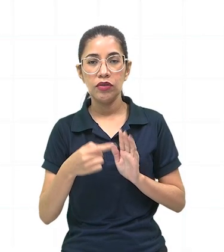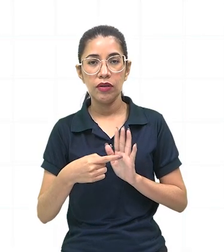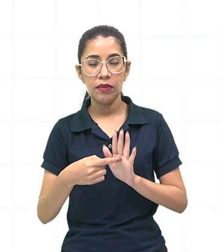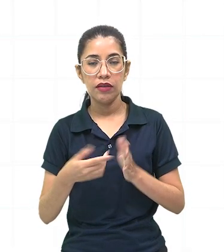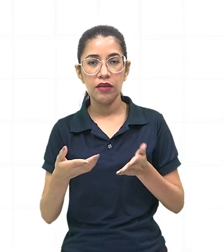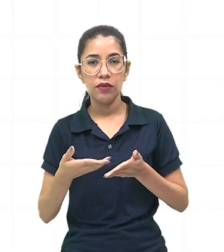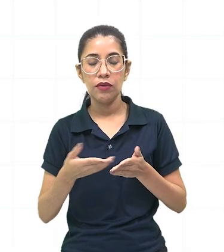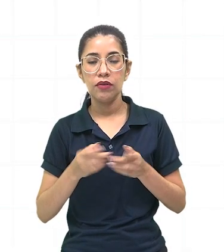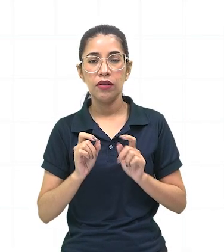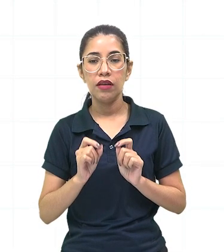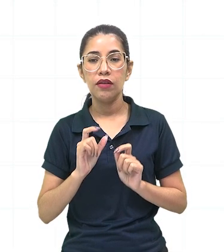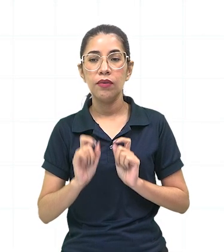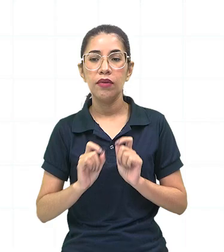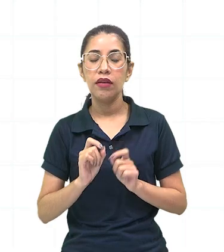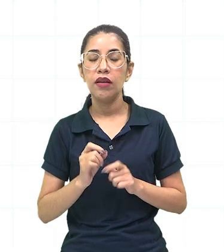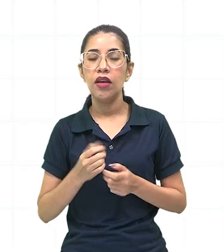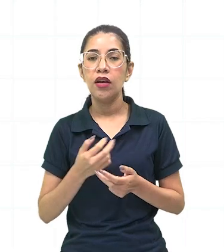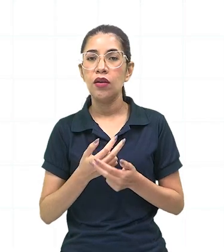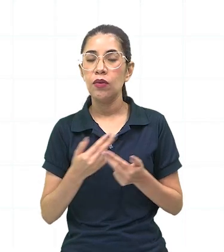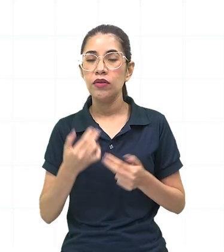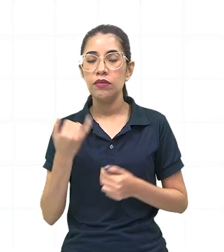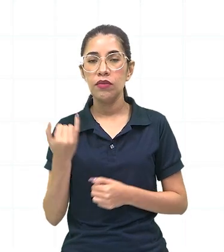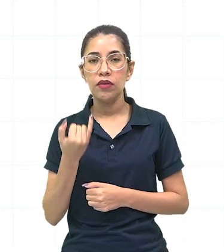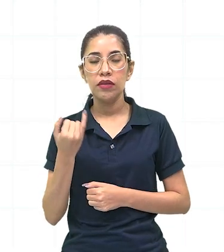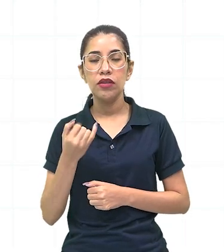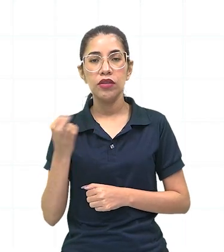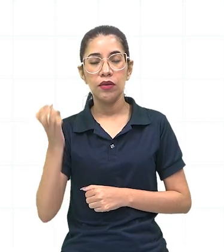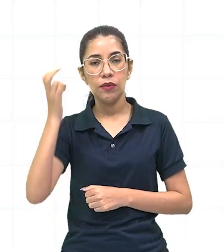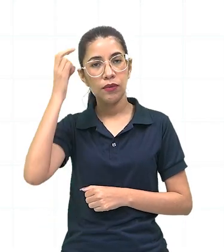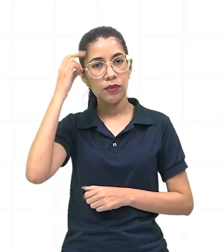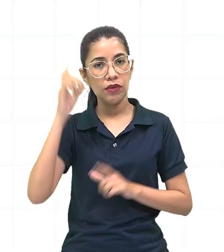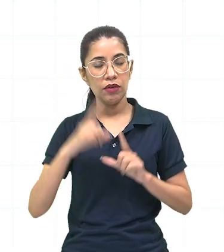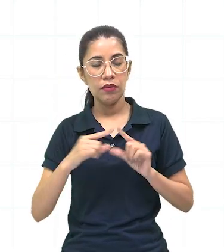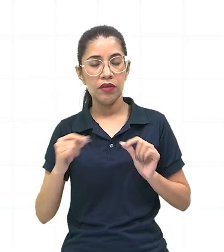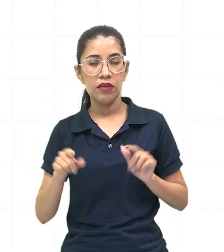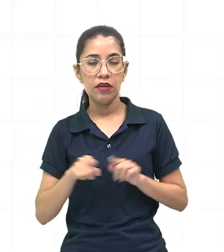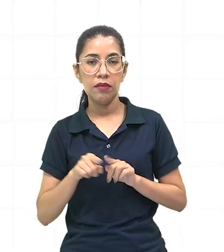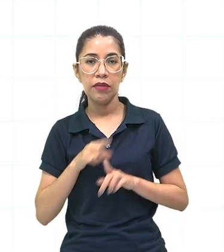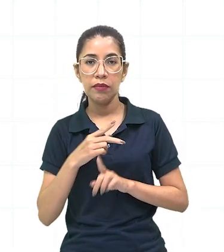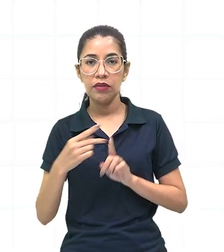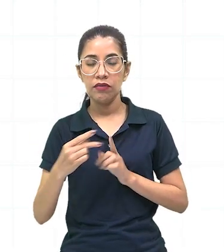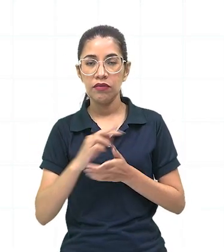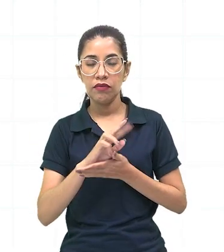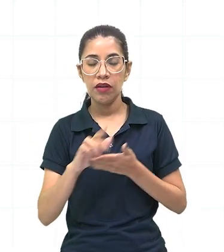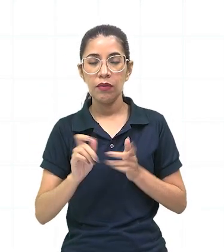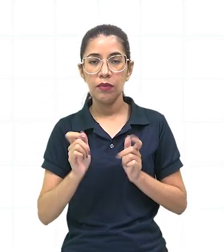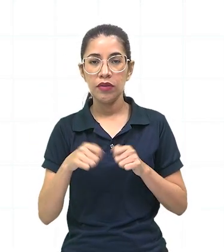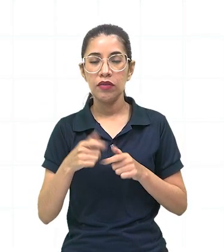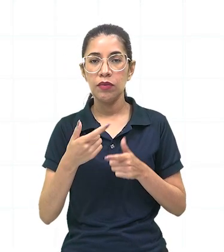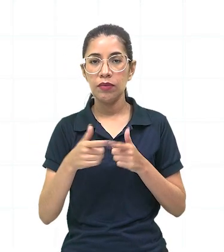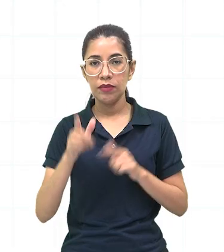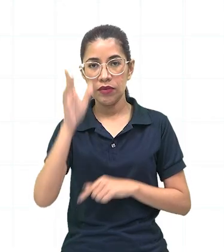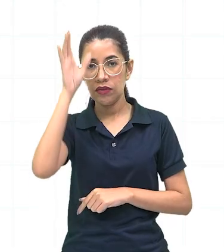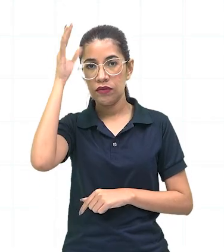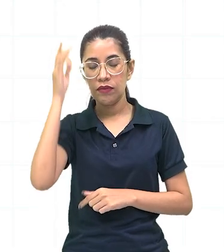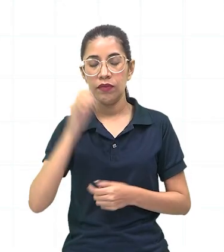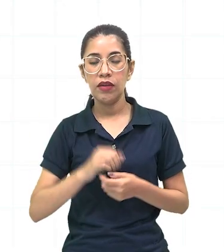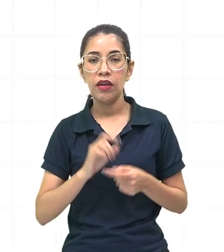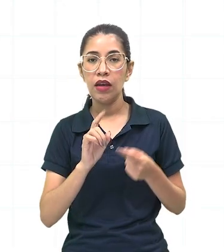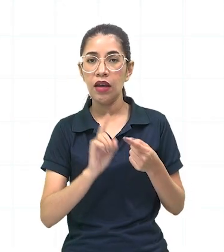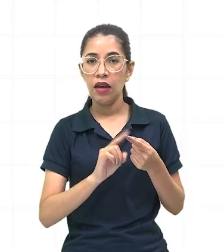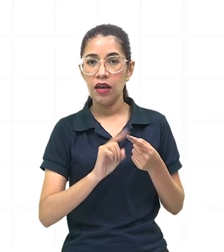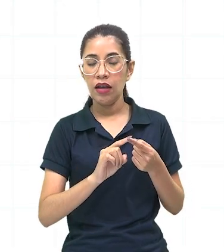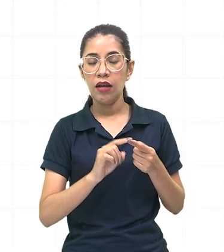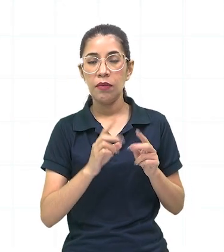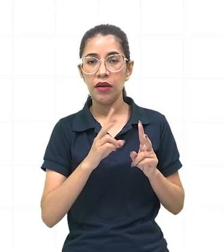oferece insights valiosos sobre a cultura japonesa e as diferentes abordagens para a resolução de conflitos. Enquanto o Aikido nos